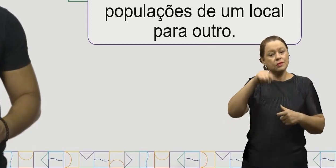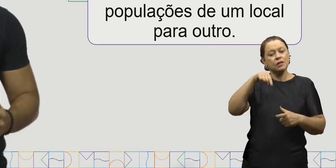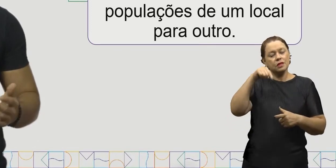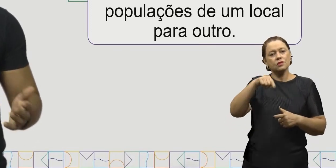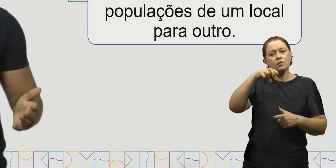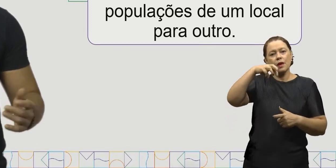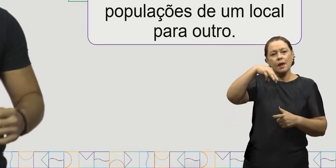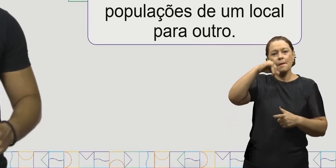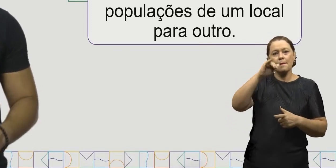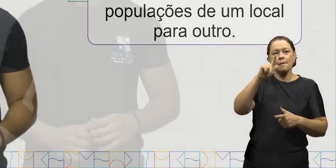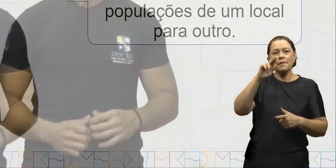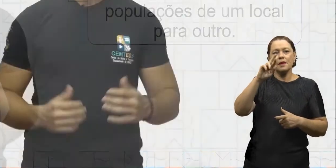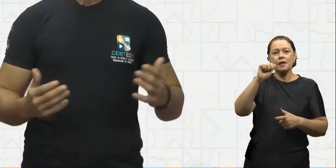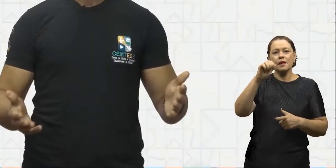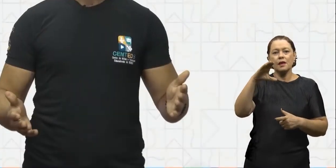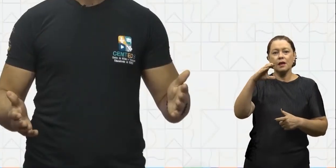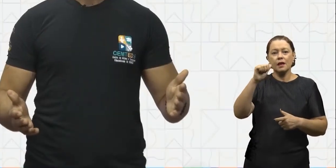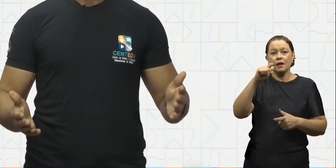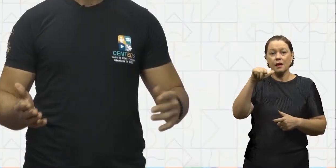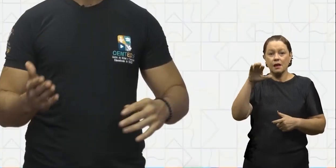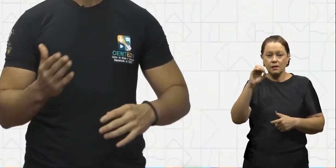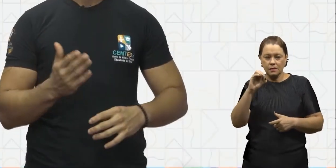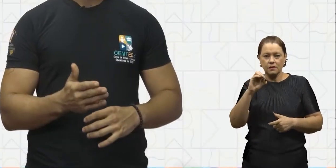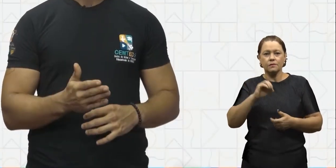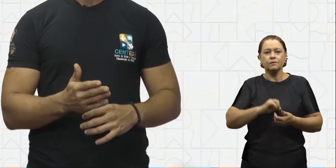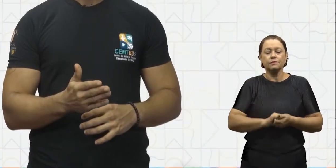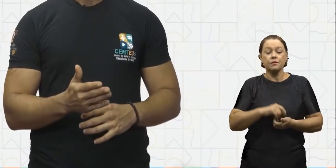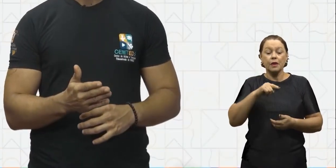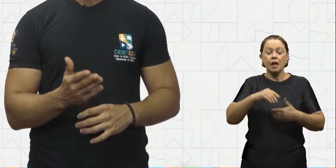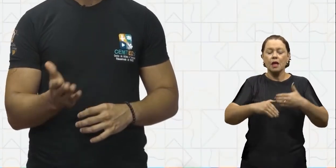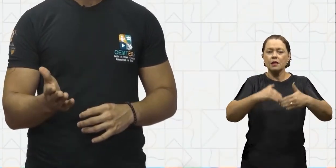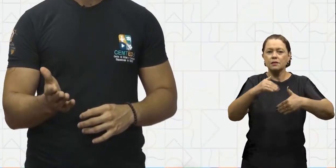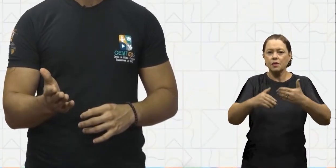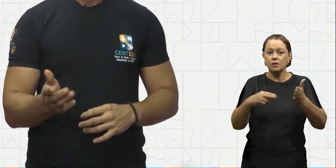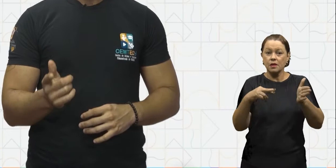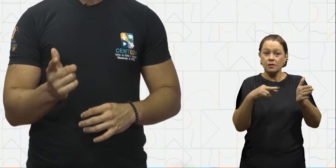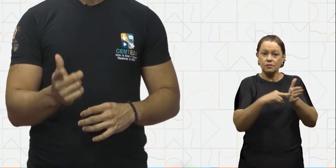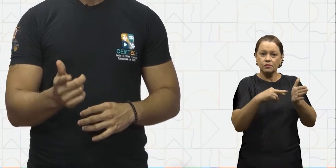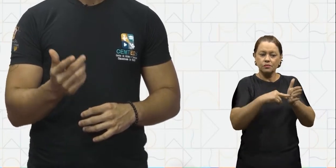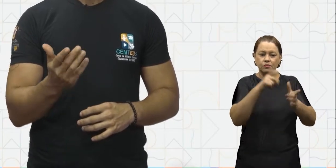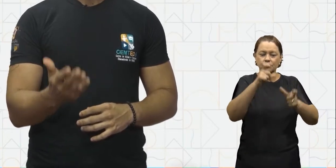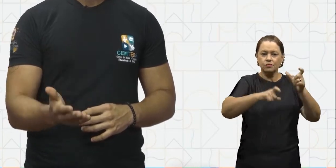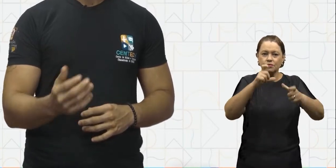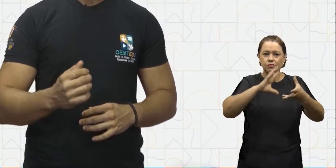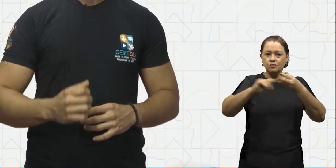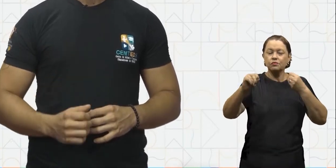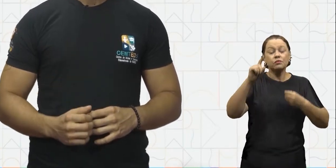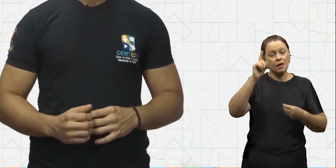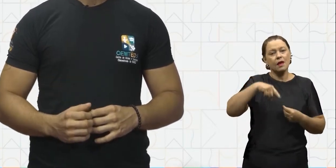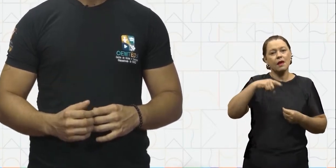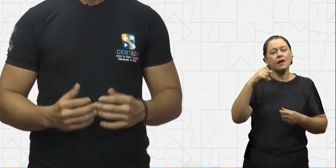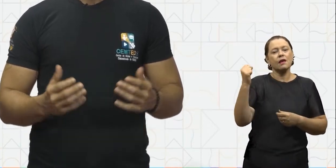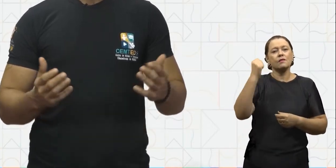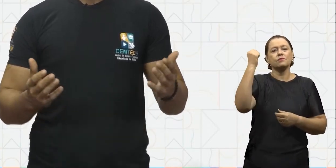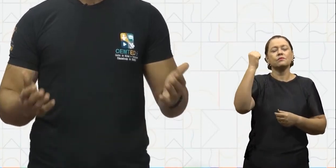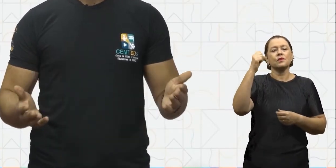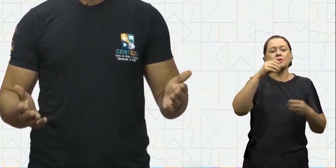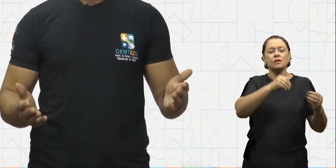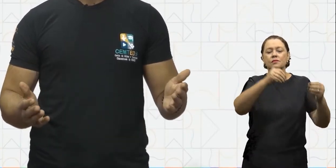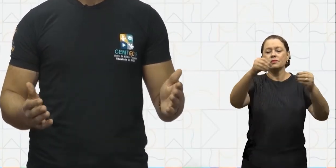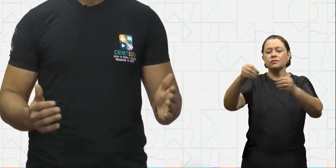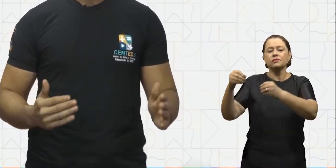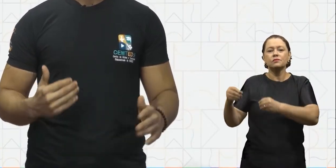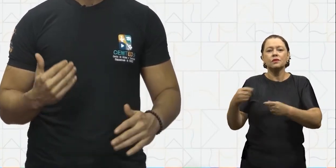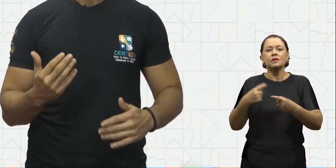chamado de migração. Esse processo dos refugiados sírios, por exemplo, é chamado de crise migratória, porque ocorre